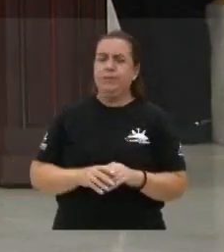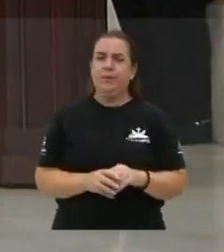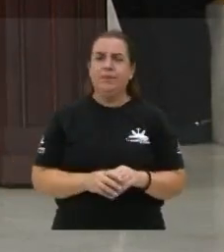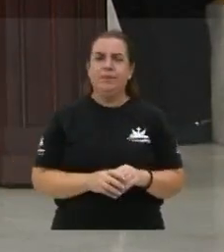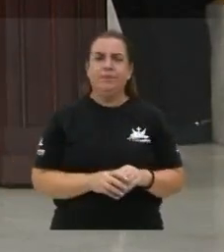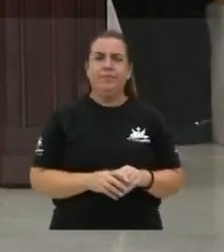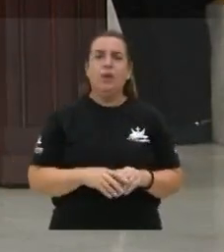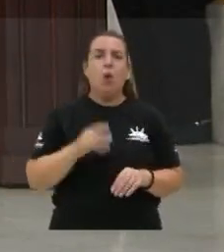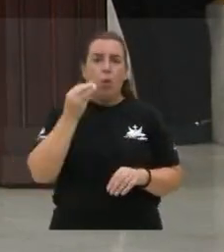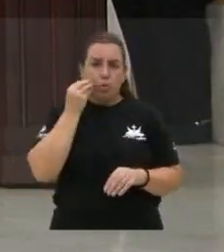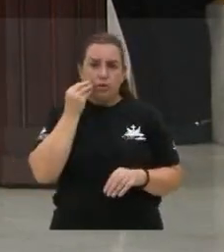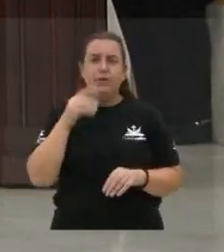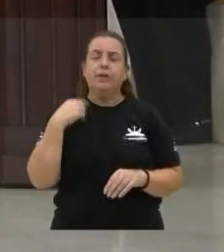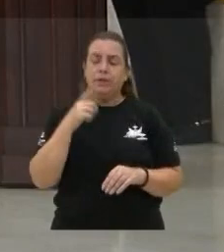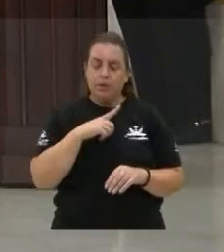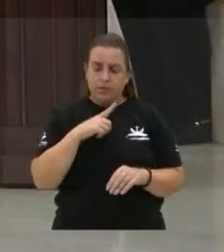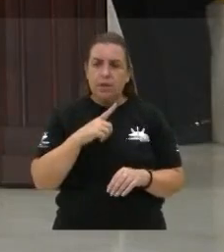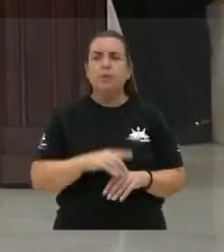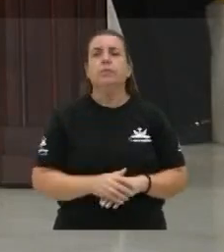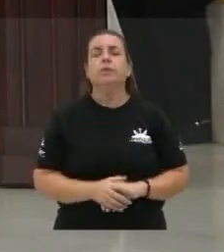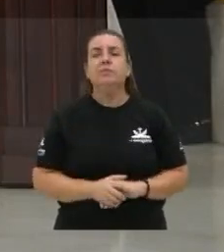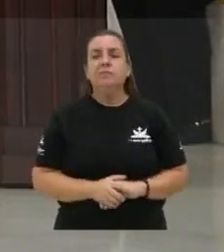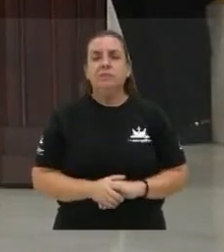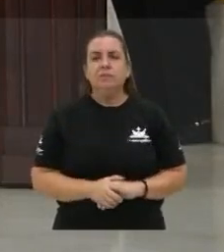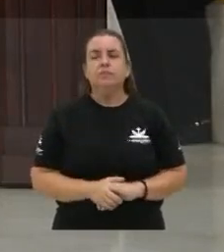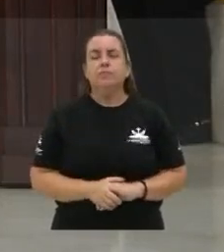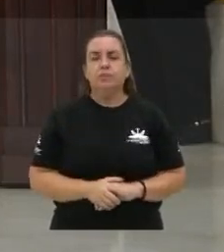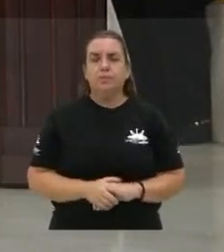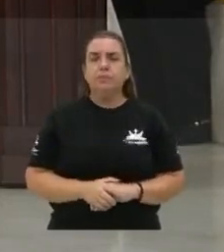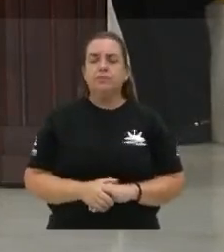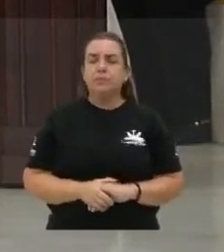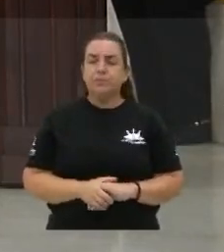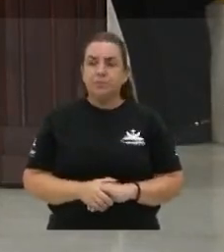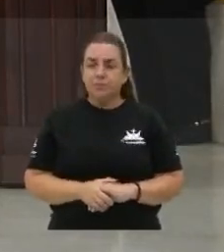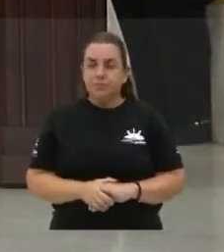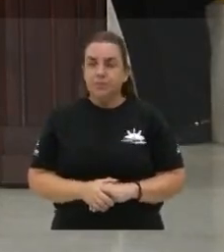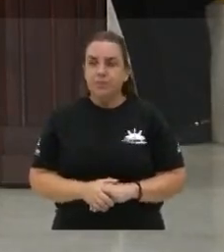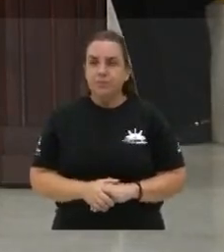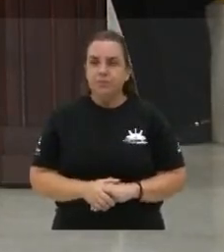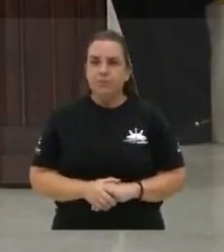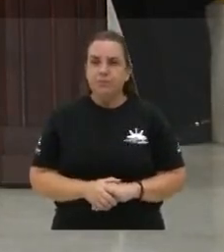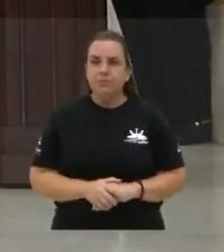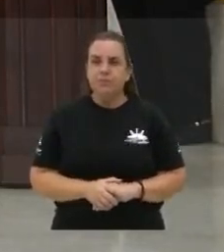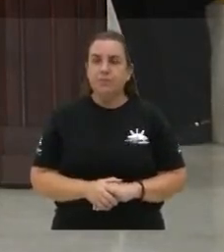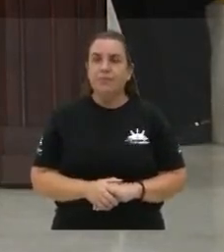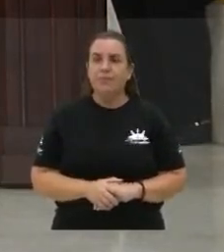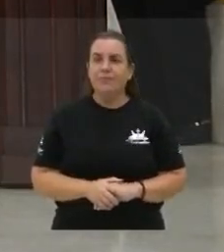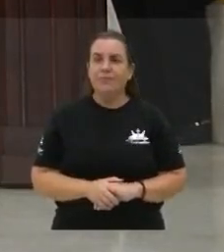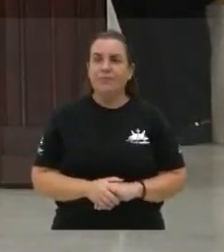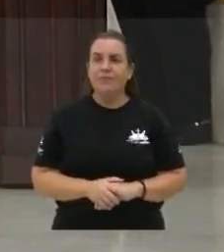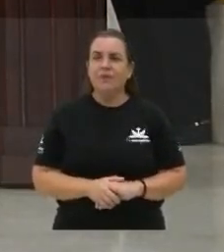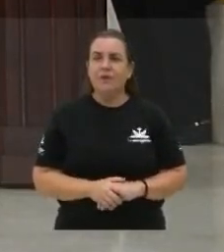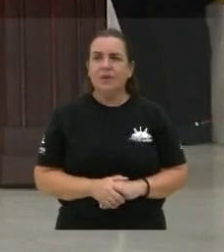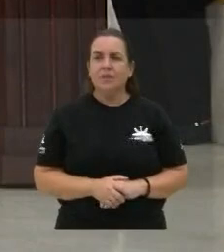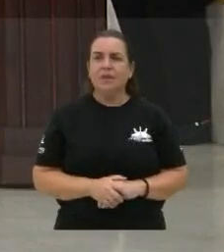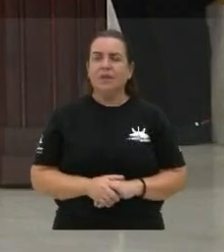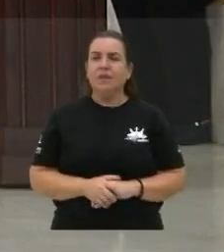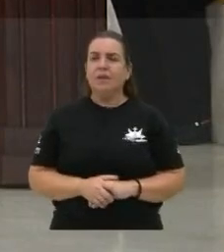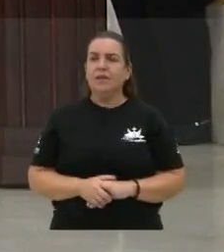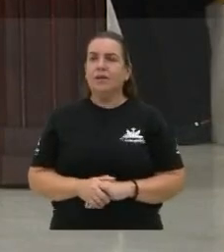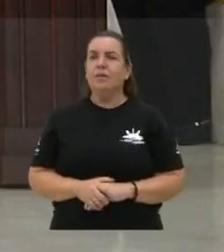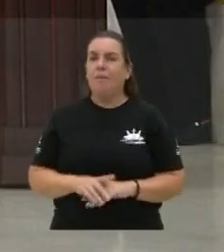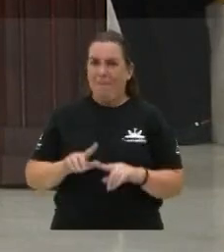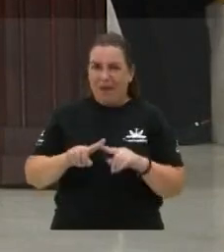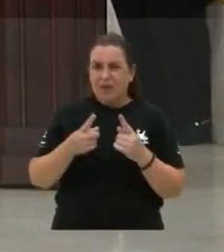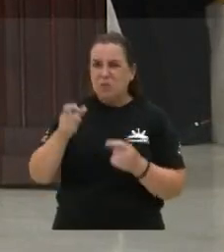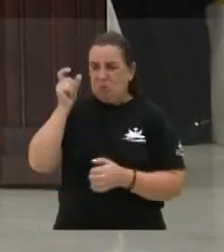Chance nós temos, oportunidade não nos falta. Mas que coisa, que bicho fedorento que é o